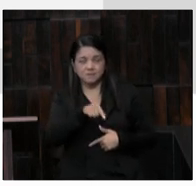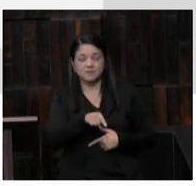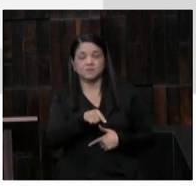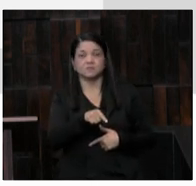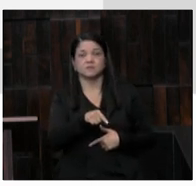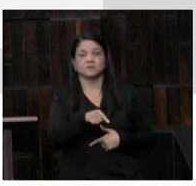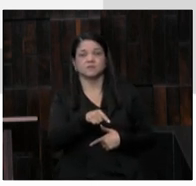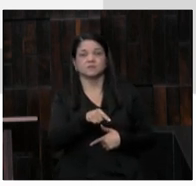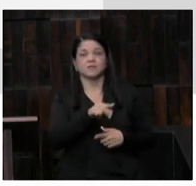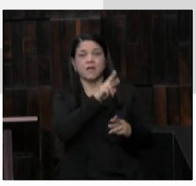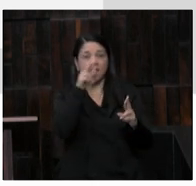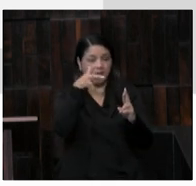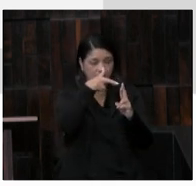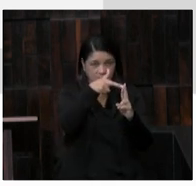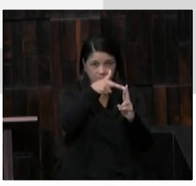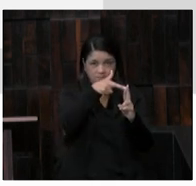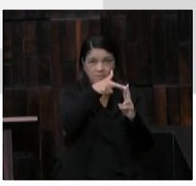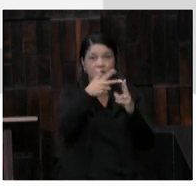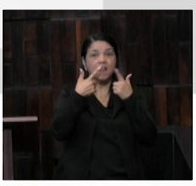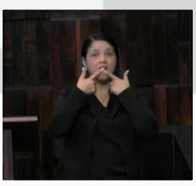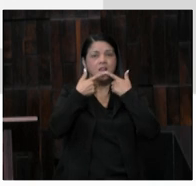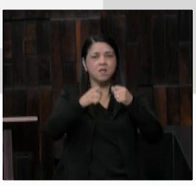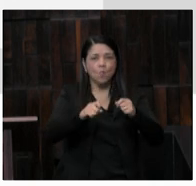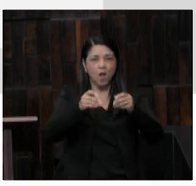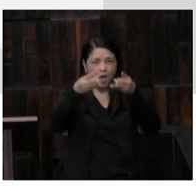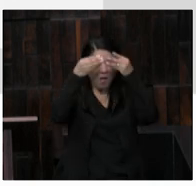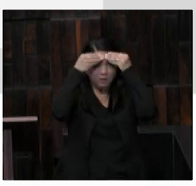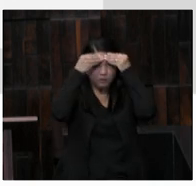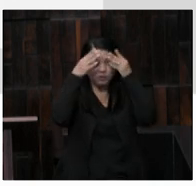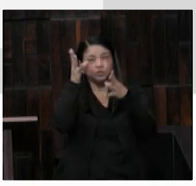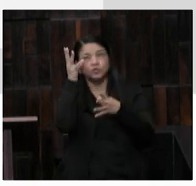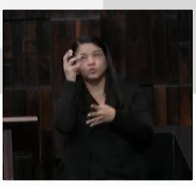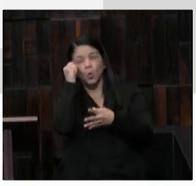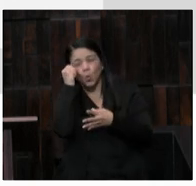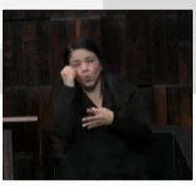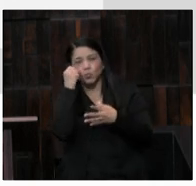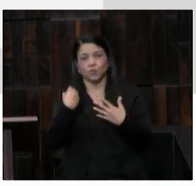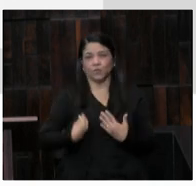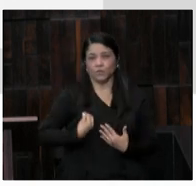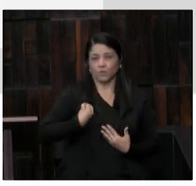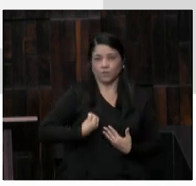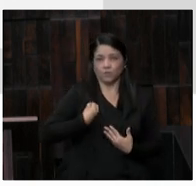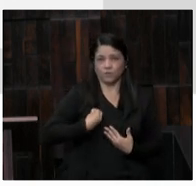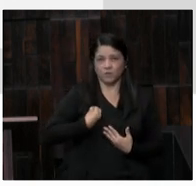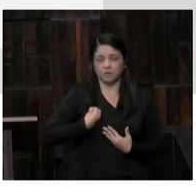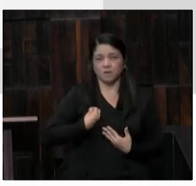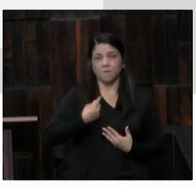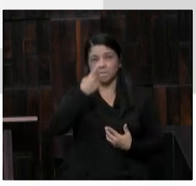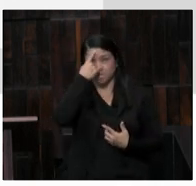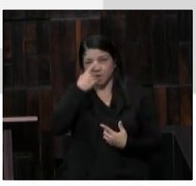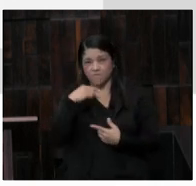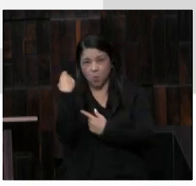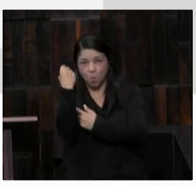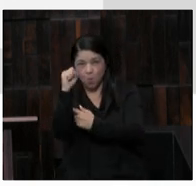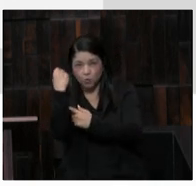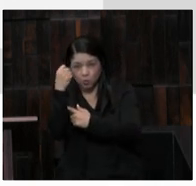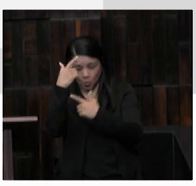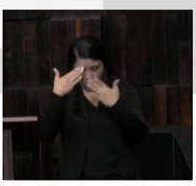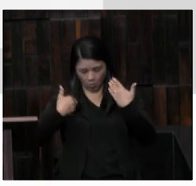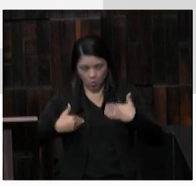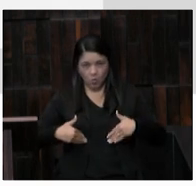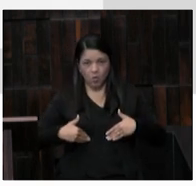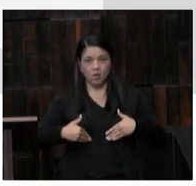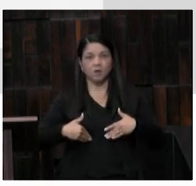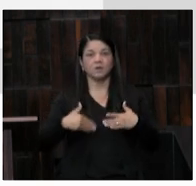crianças, relacionadas à linguagem, à qualidade de sono, qualidade de vida, perfil psicomotor, perfil sensorial e